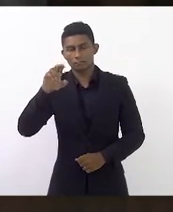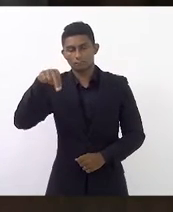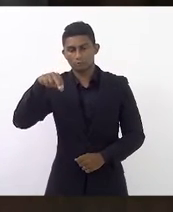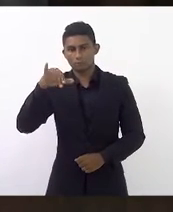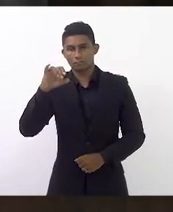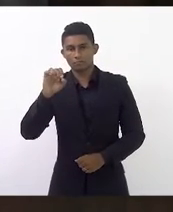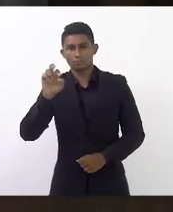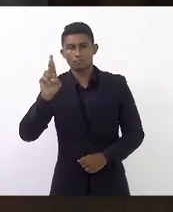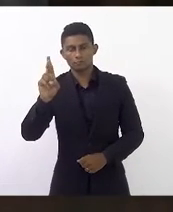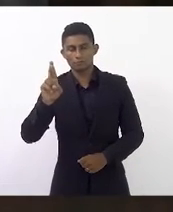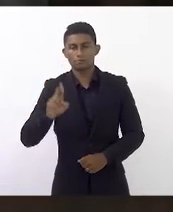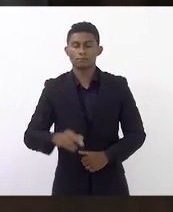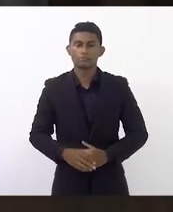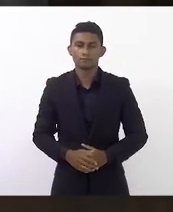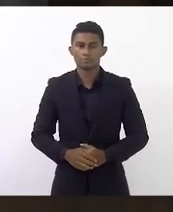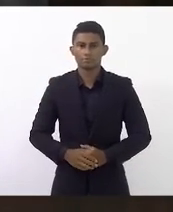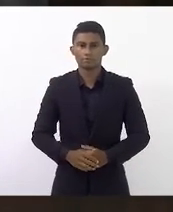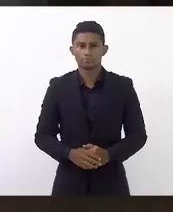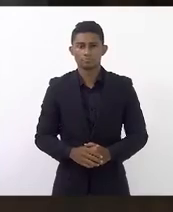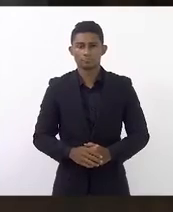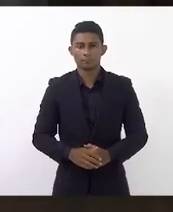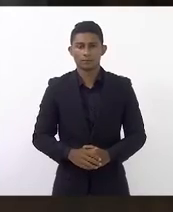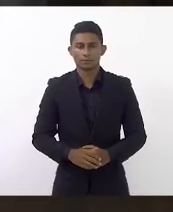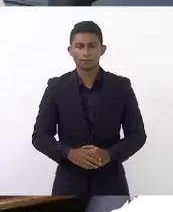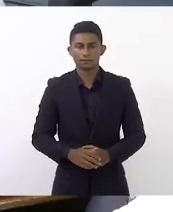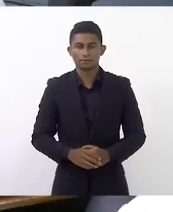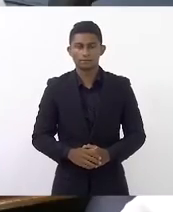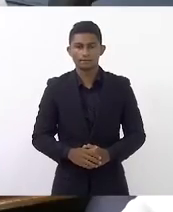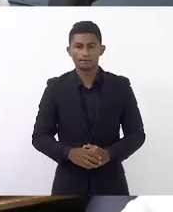Deputado Eurico Júnior.